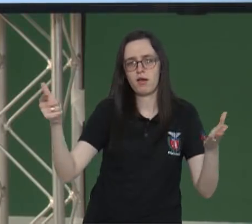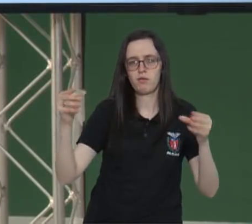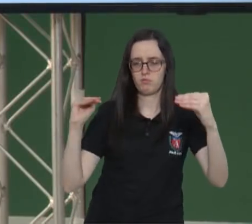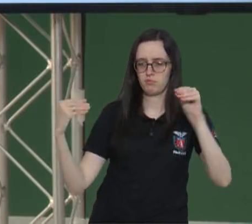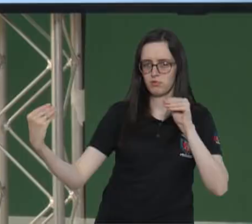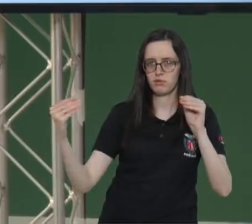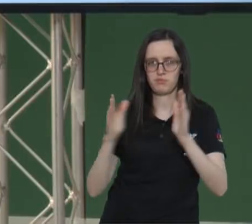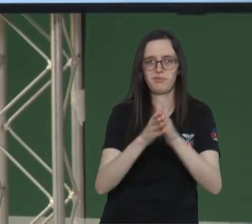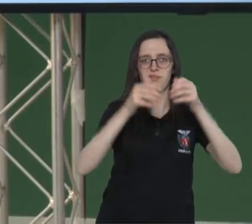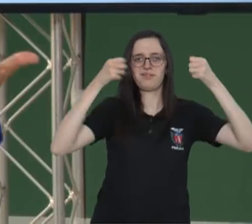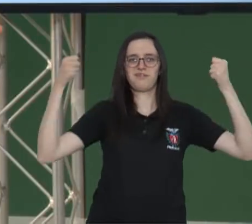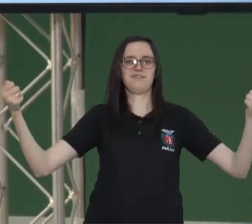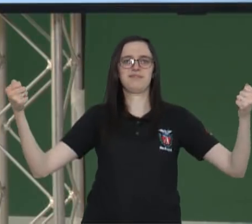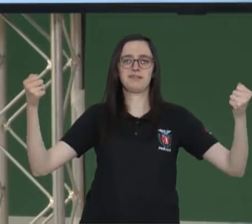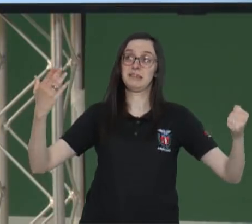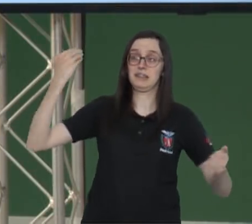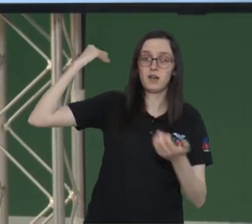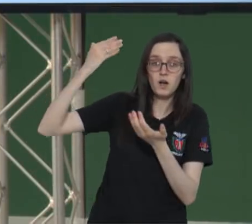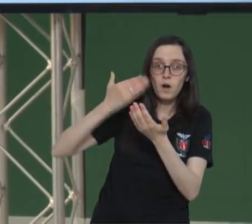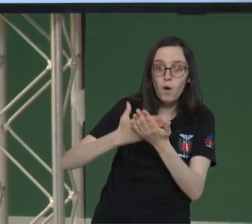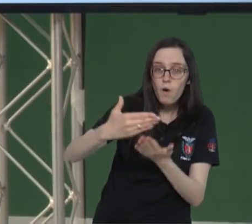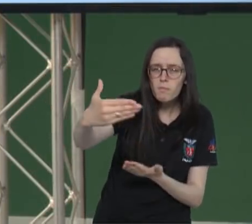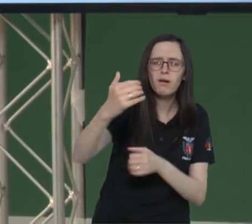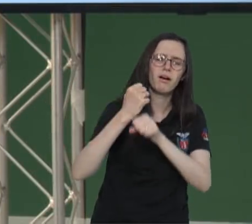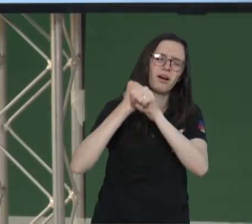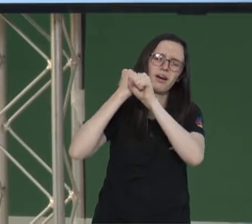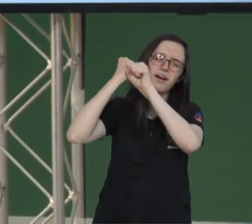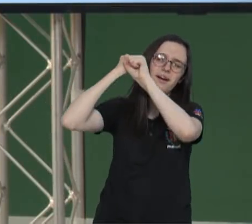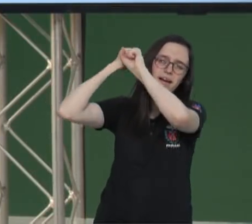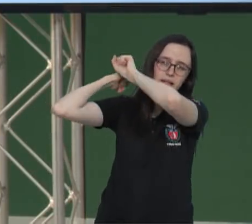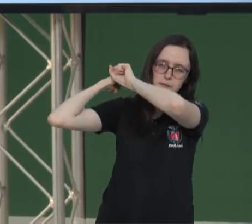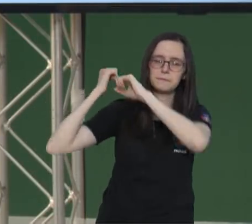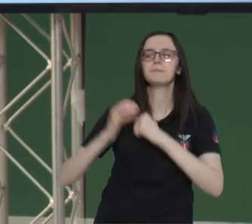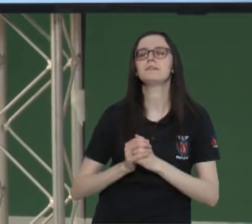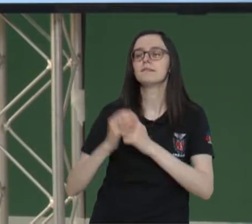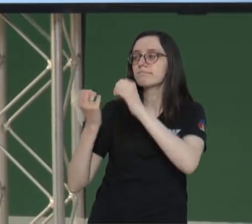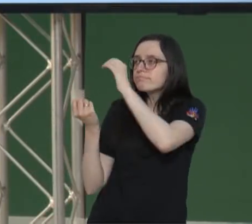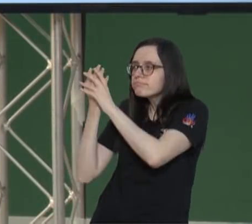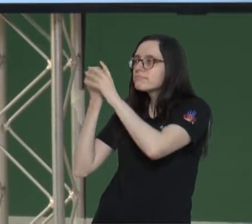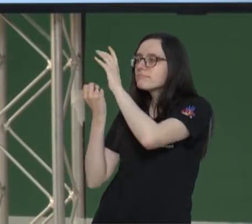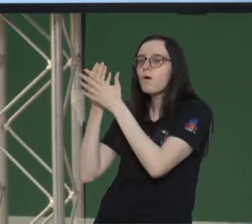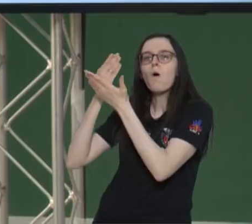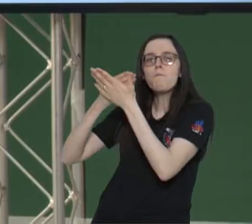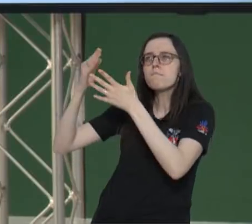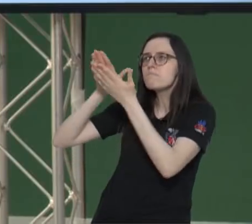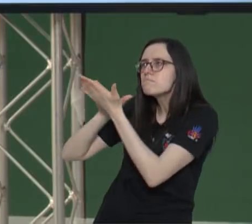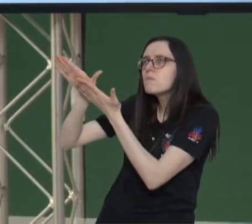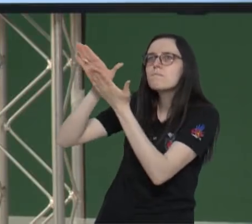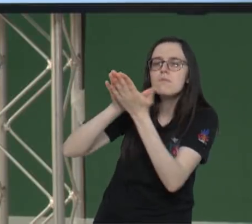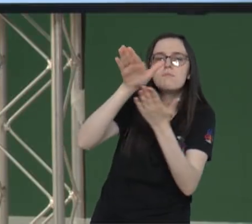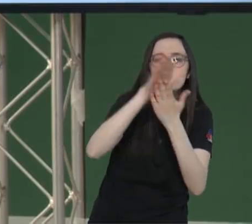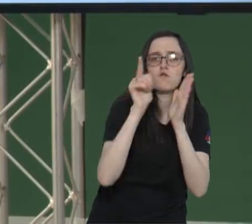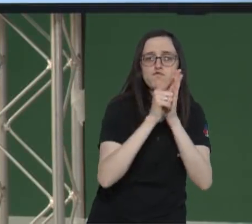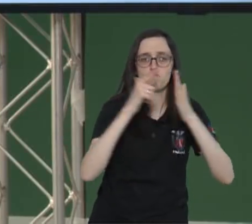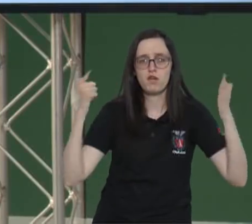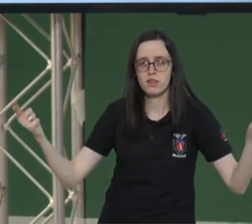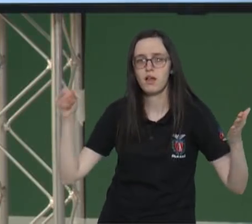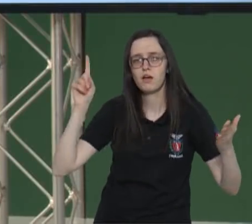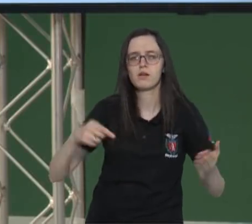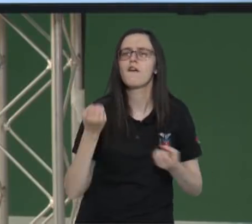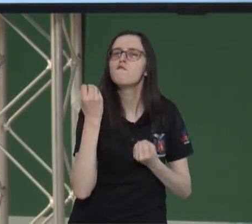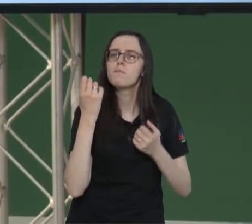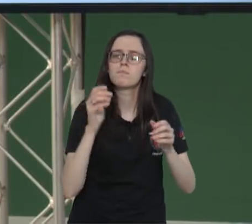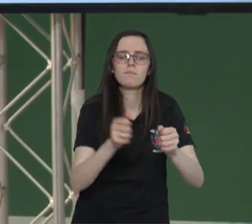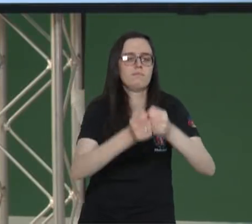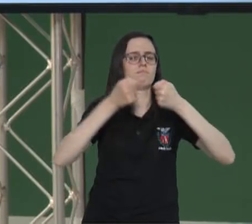jornal de papel mesmo, que são os primeiros, de anos atrás, né, quando surgiram os primeiros jornais, eles vinham impressos com